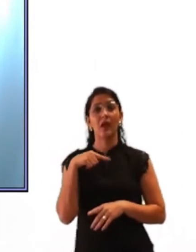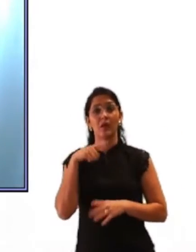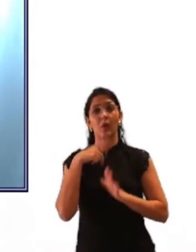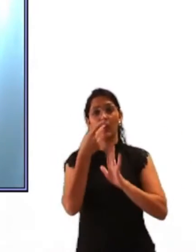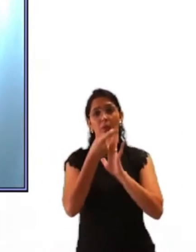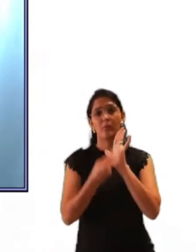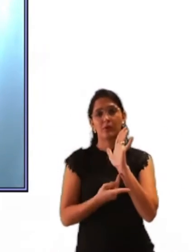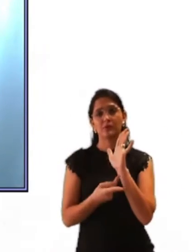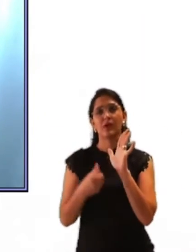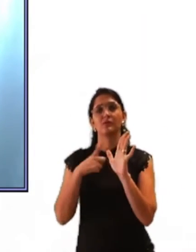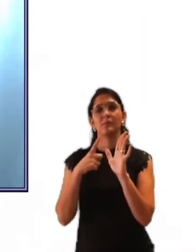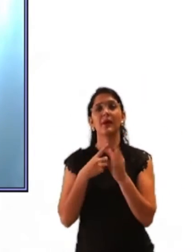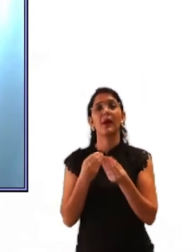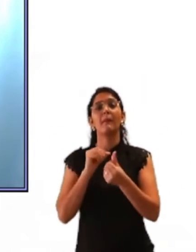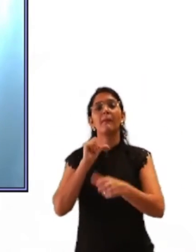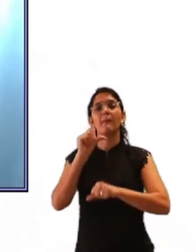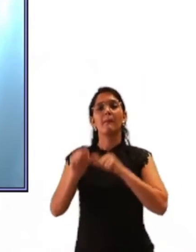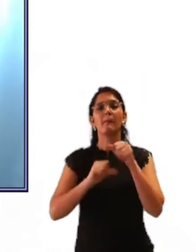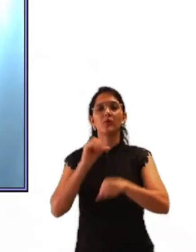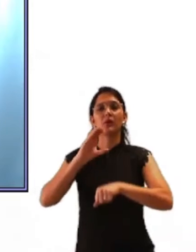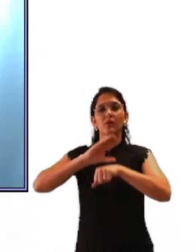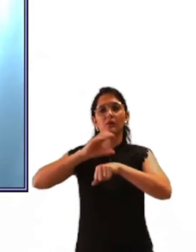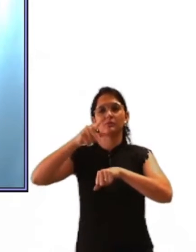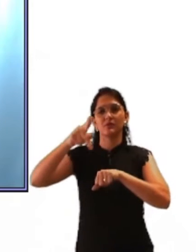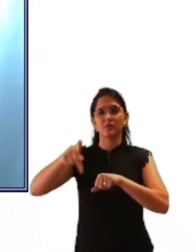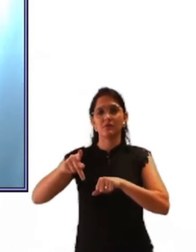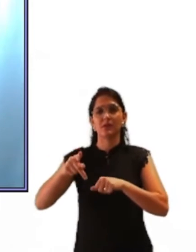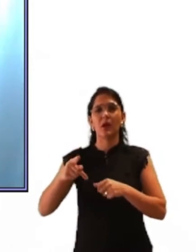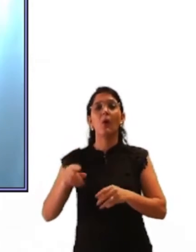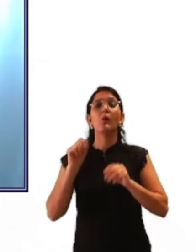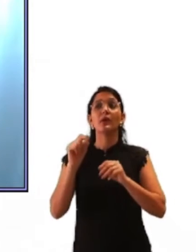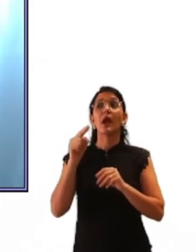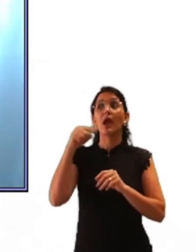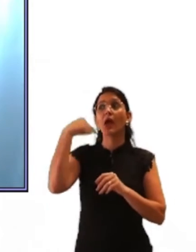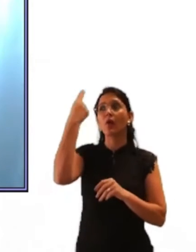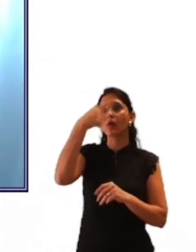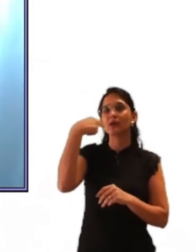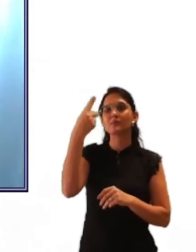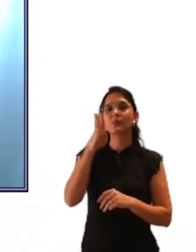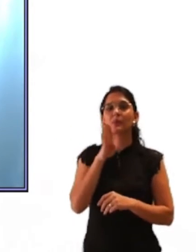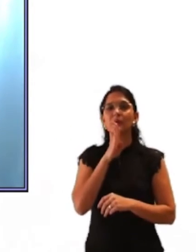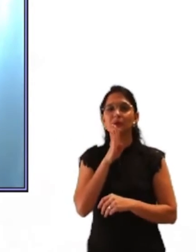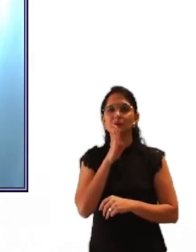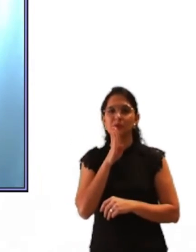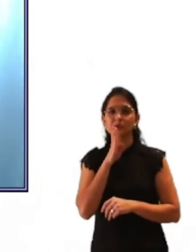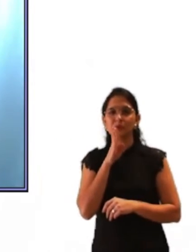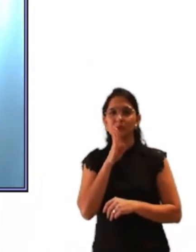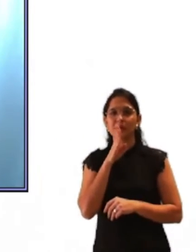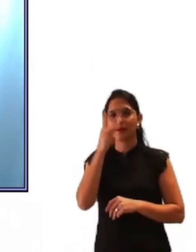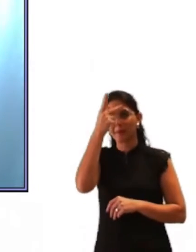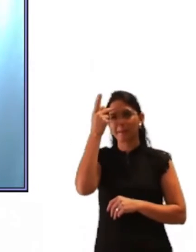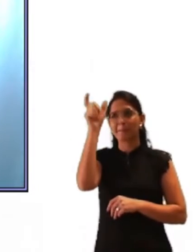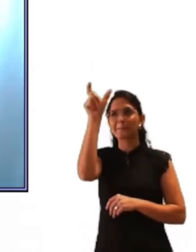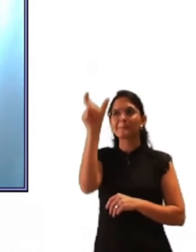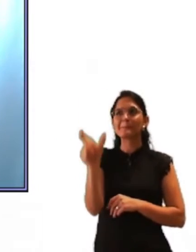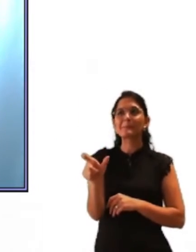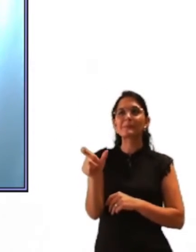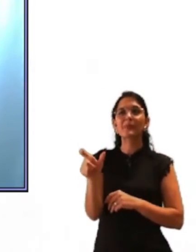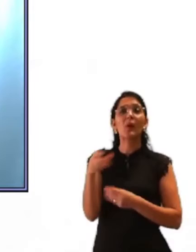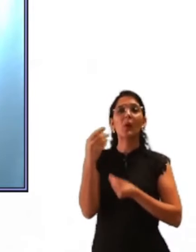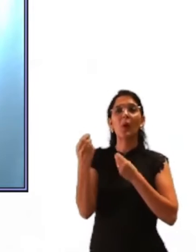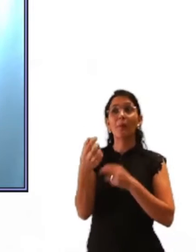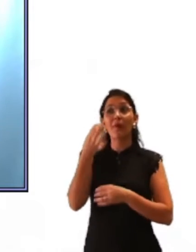o Código de Processo Penal, é o reconhecimento de pessoas, seja no formato presencial,